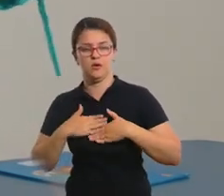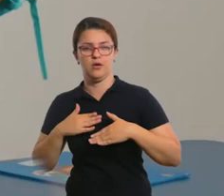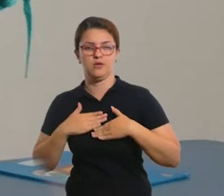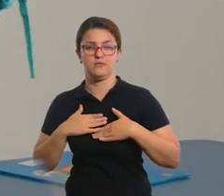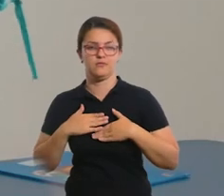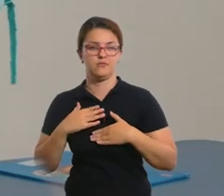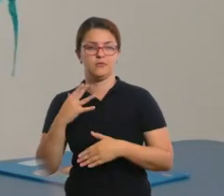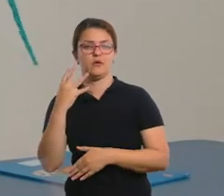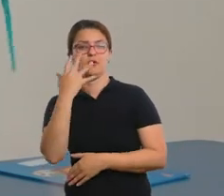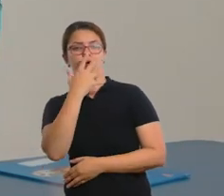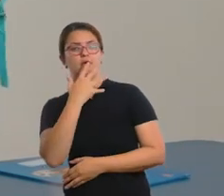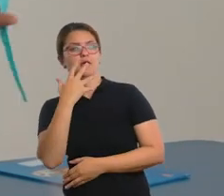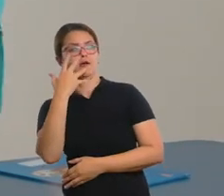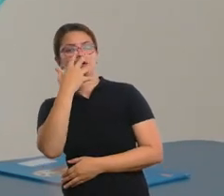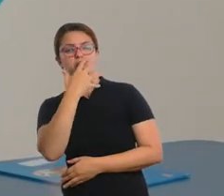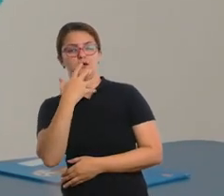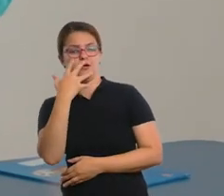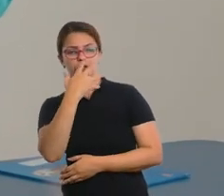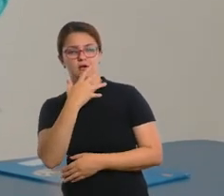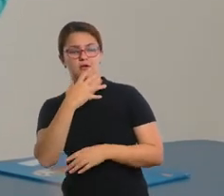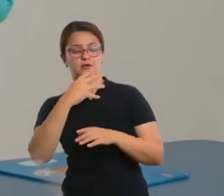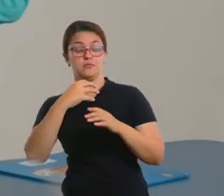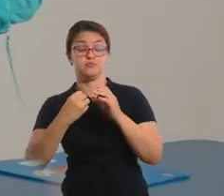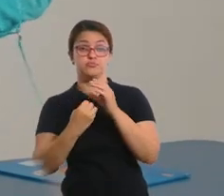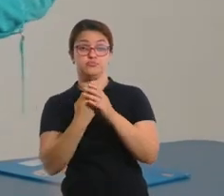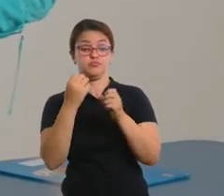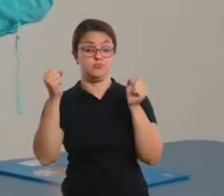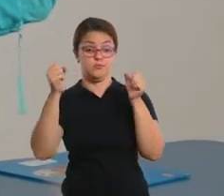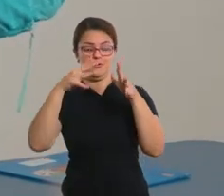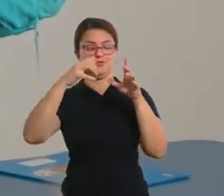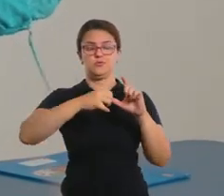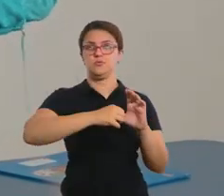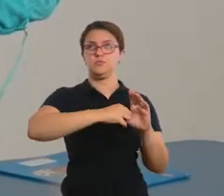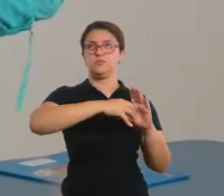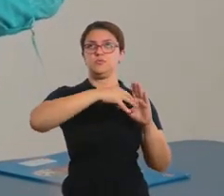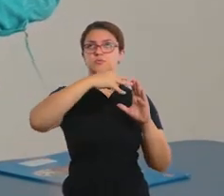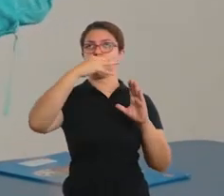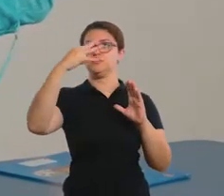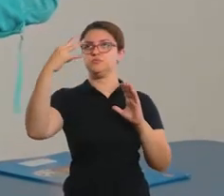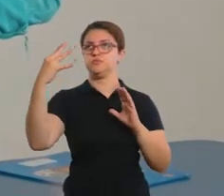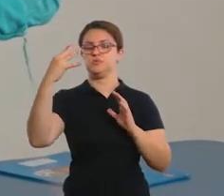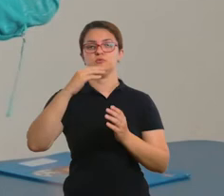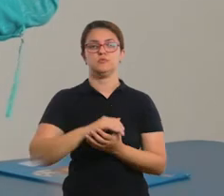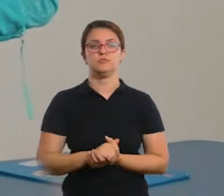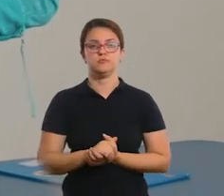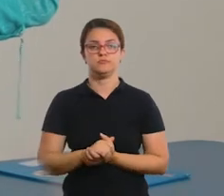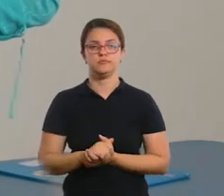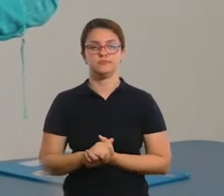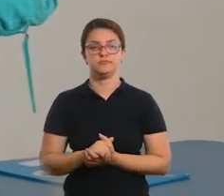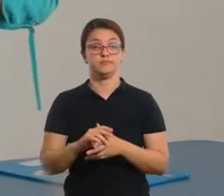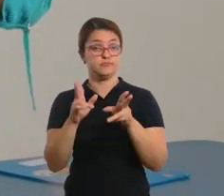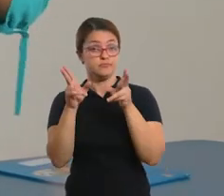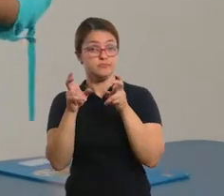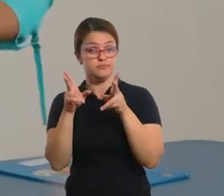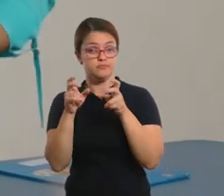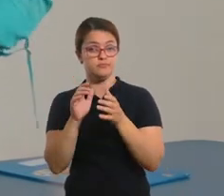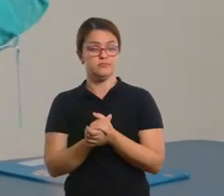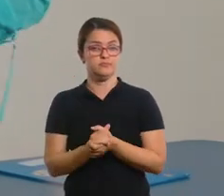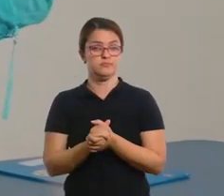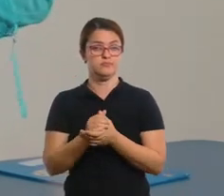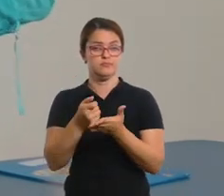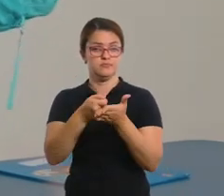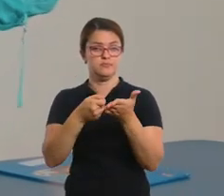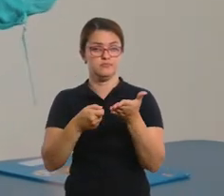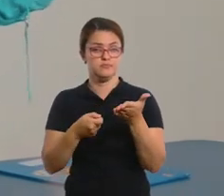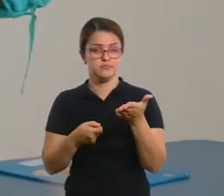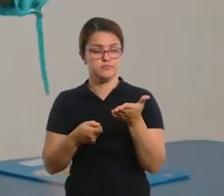vai ficar maravilhada com essa mágica aí de produzir o arco-íris. O segundo tema tem um texto